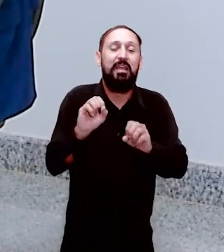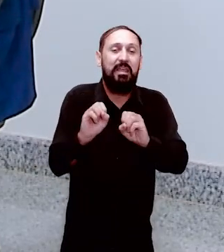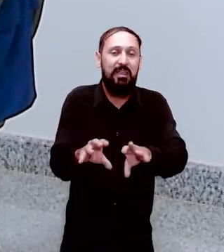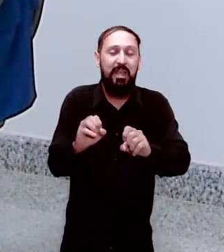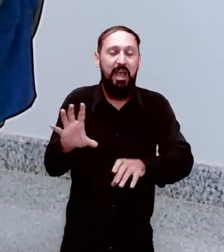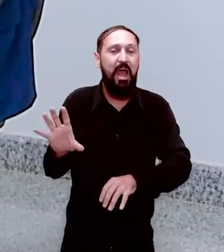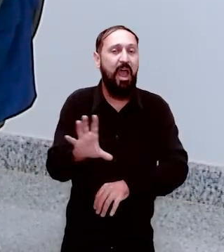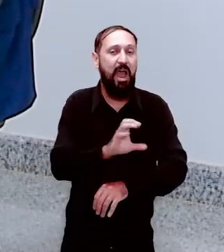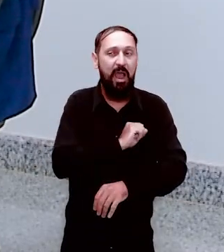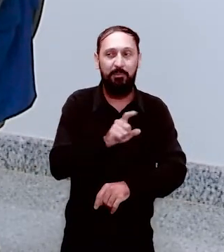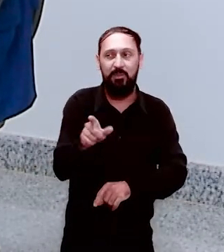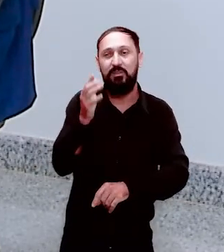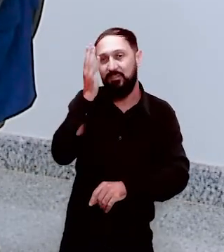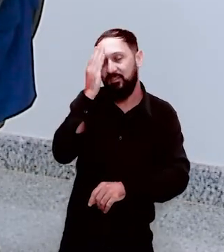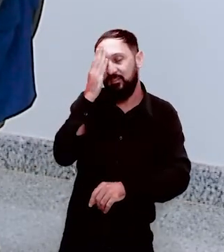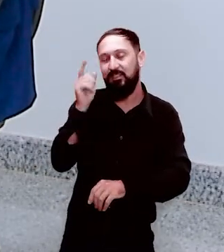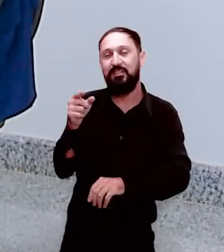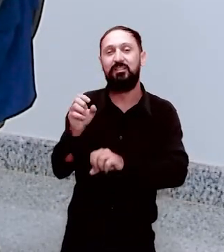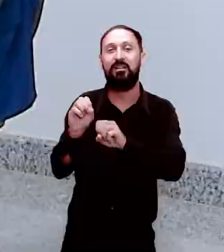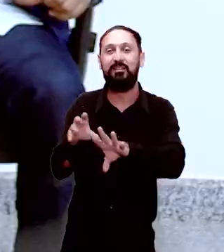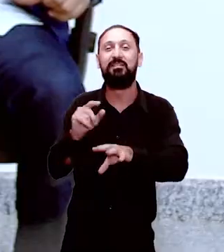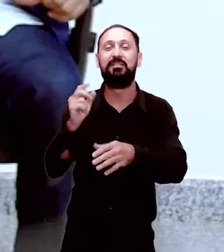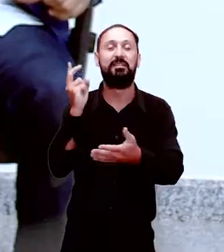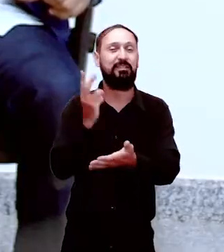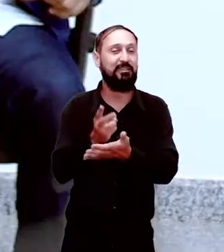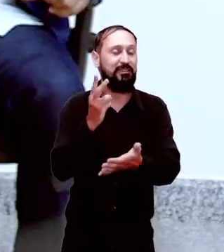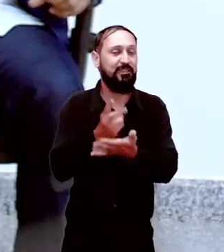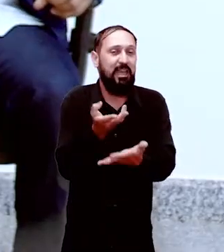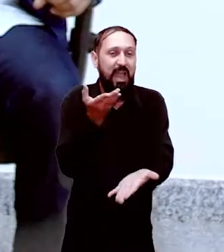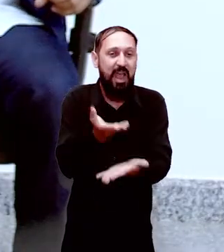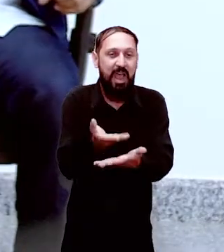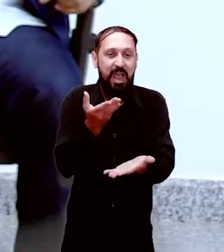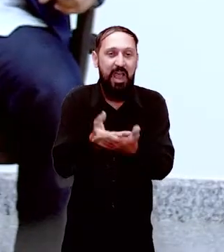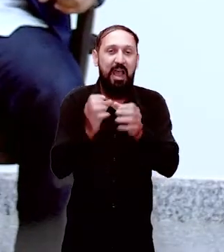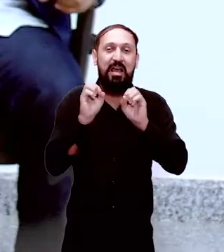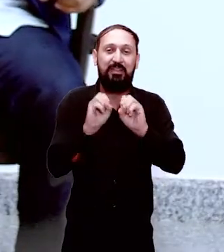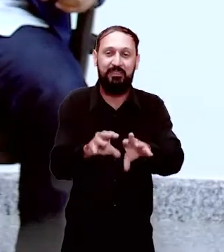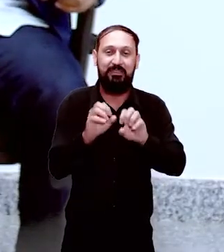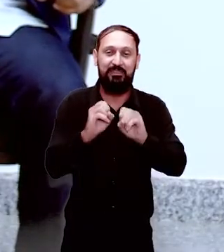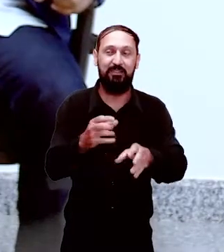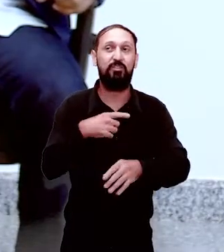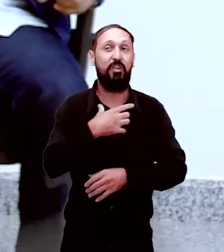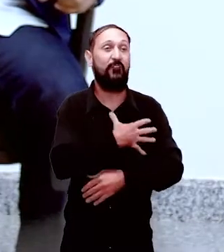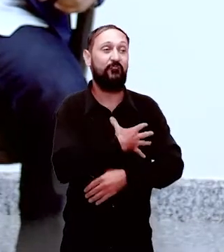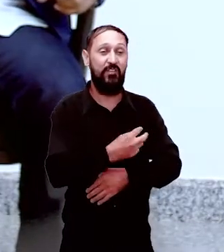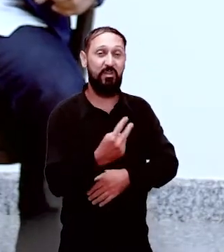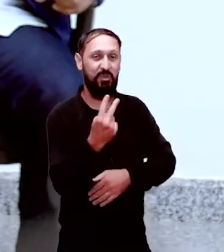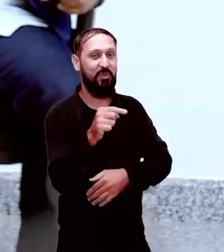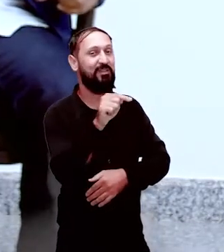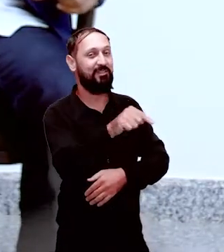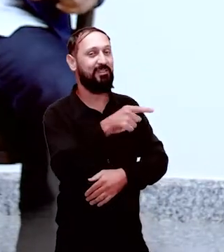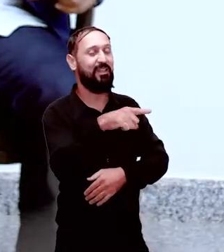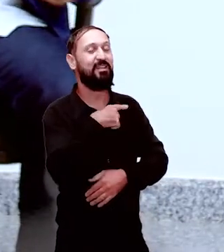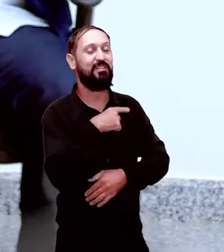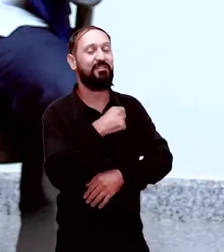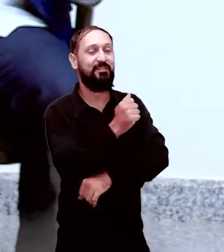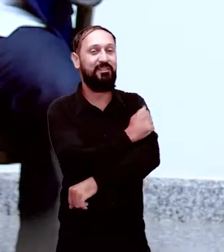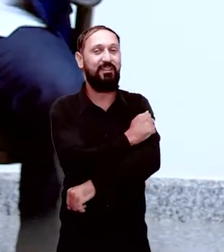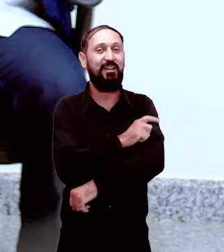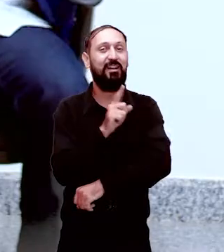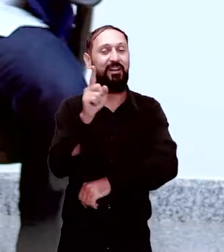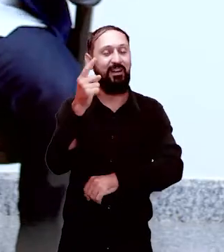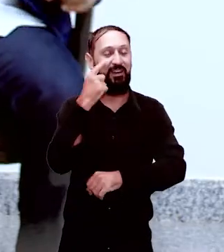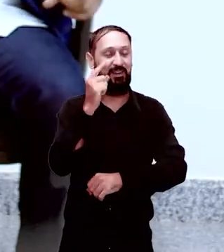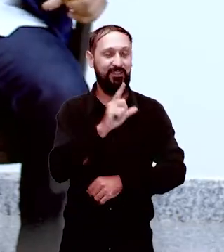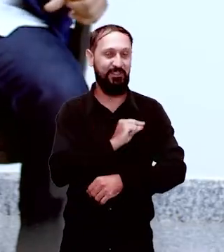pela docência, eu sei das suas aulas, sei como é que é, você vai dar aula e dar aula. Eu dei aula para 2 filhos da Eugênia, os 2 filhos foram meus alunos na